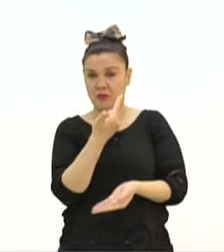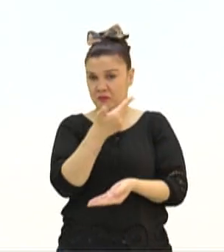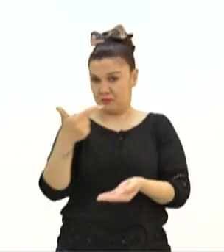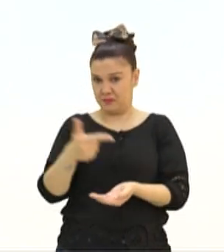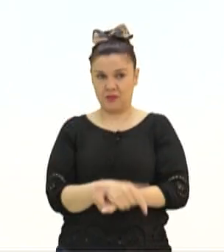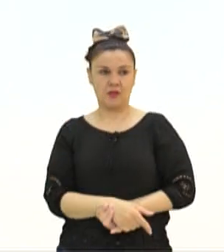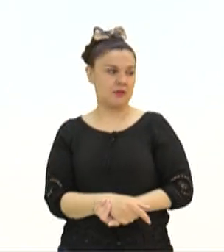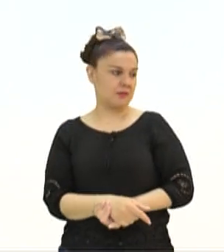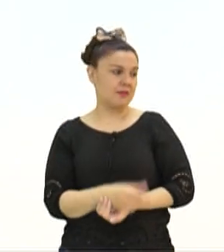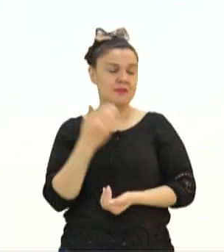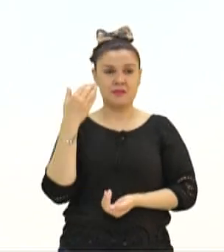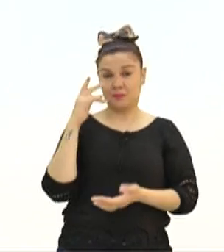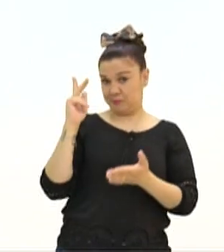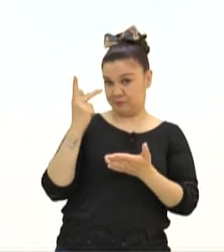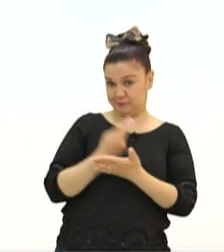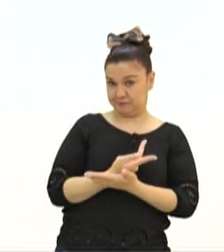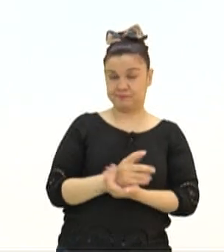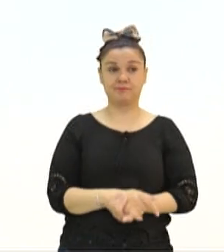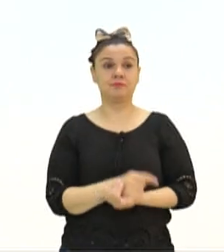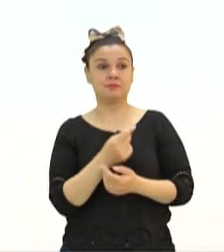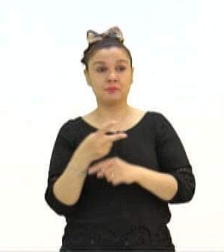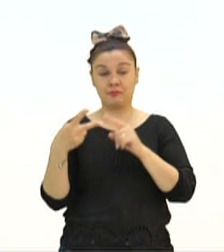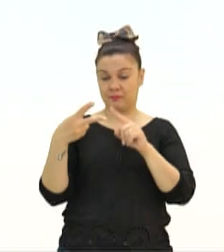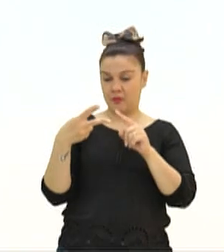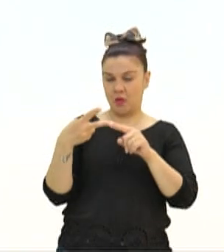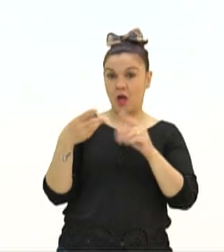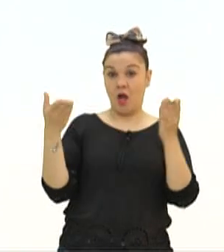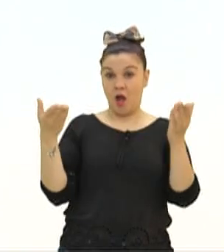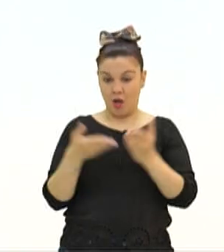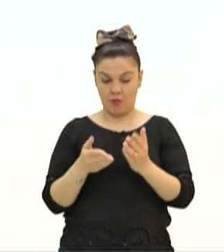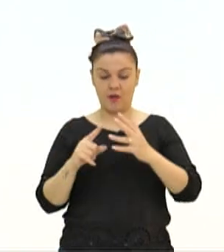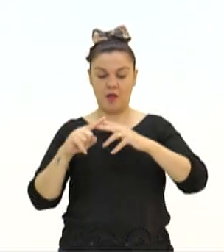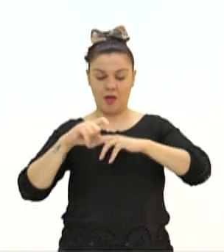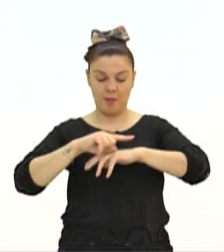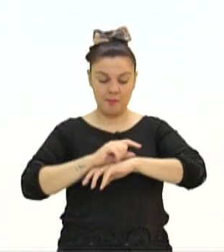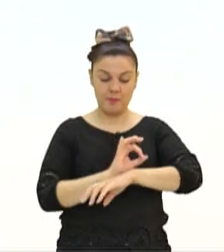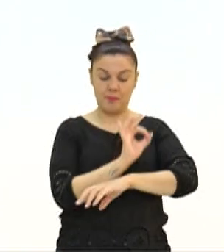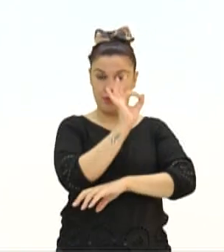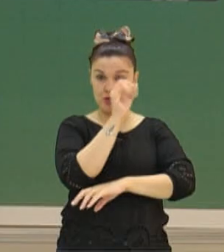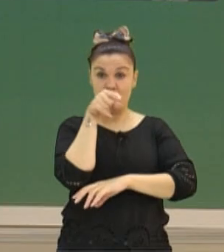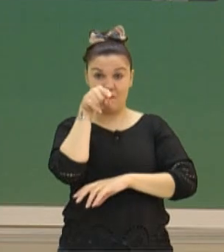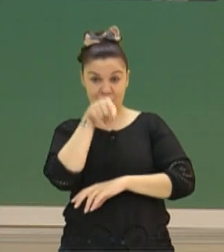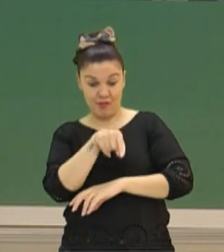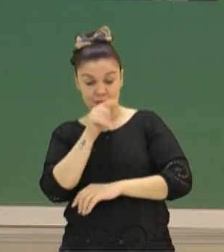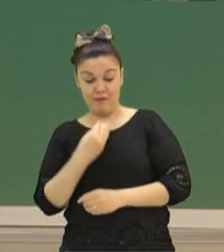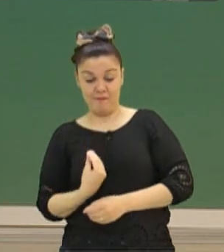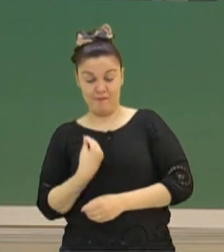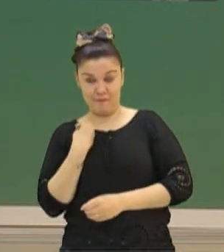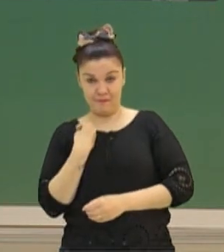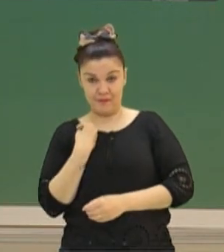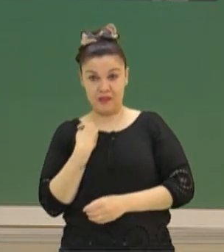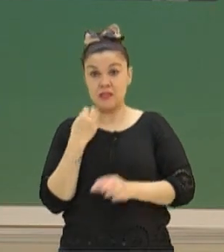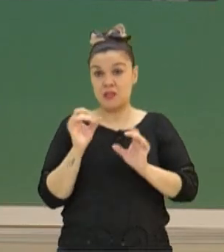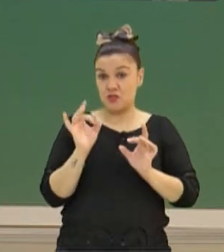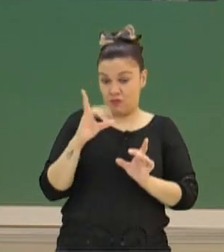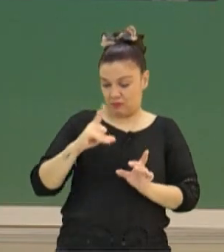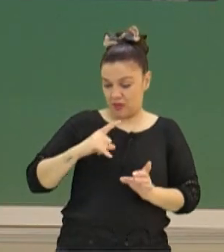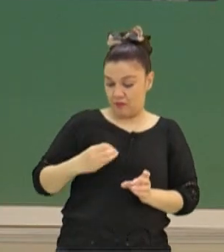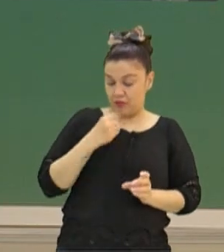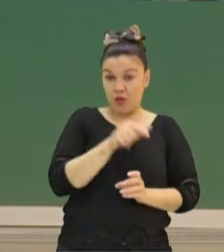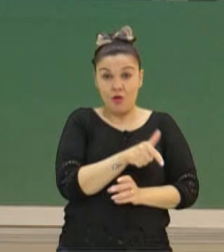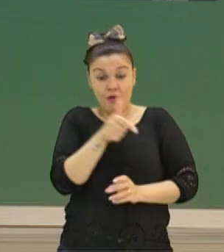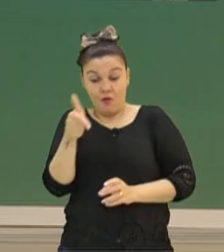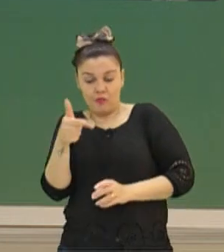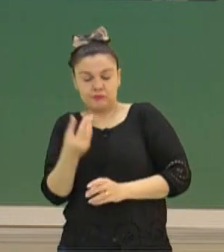viu que não é tão certo assim. Já a teoria da biogênese diz que um ser vivo só pode existir a partir de